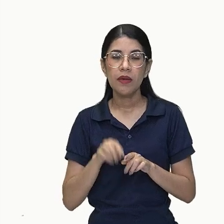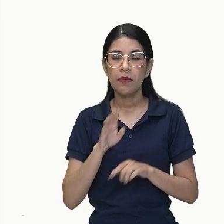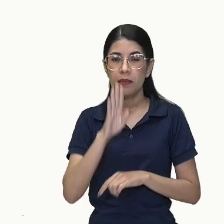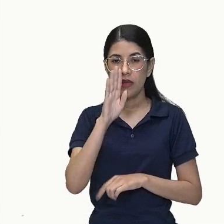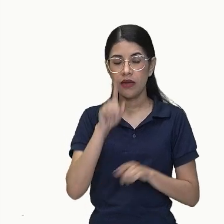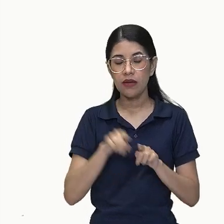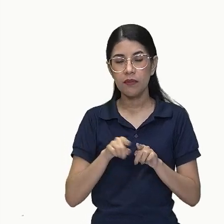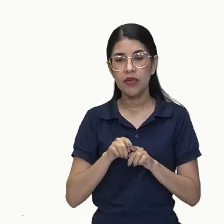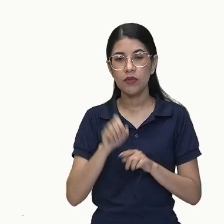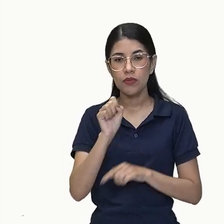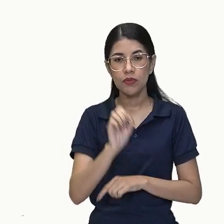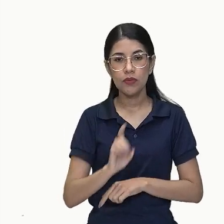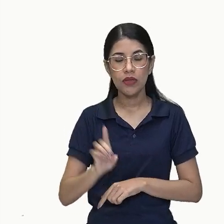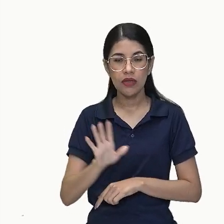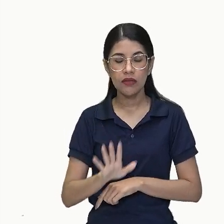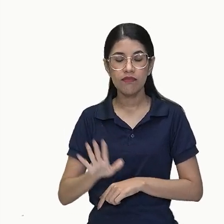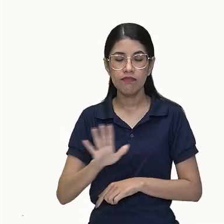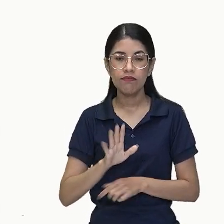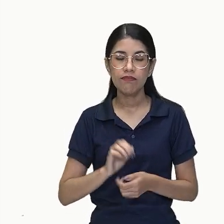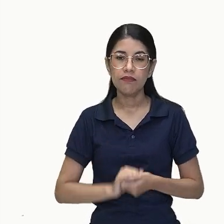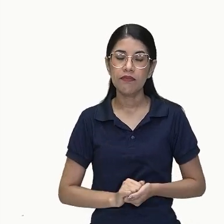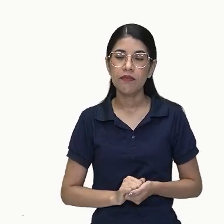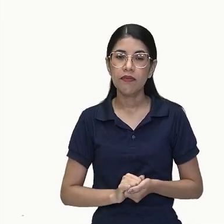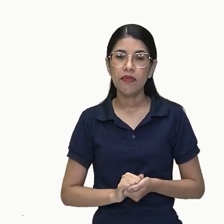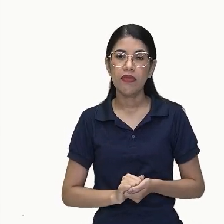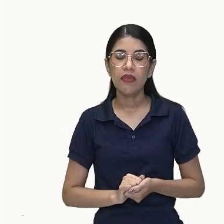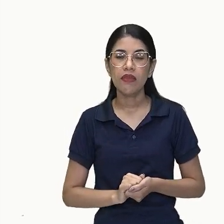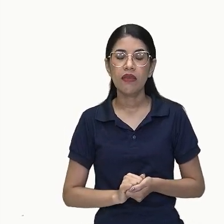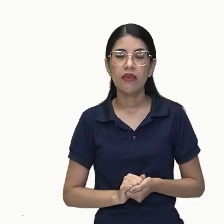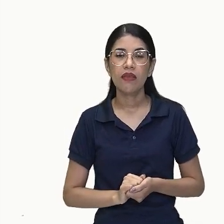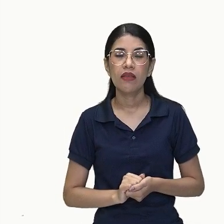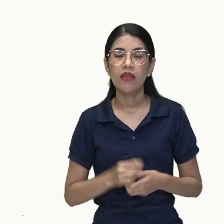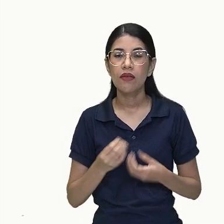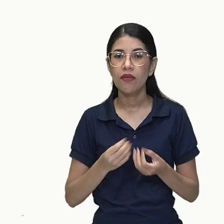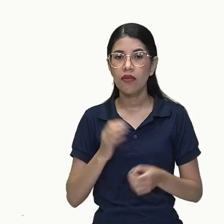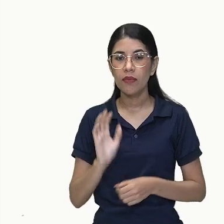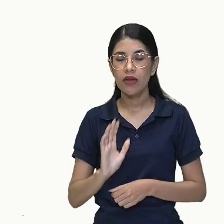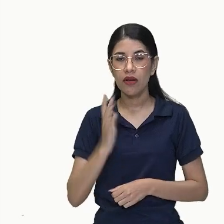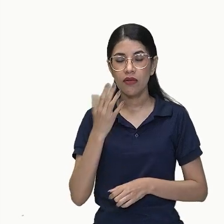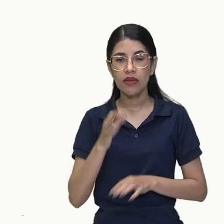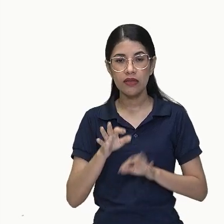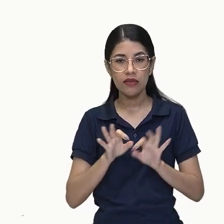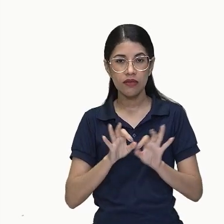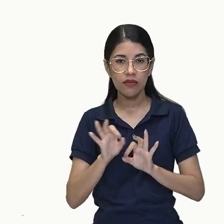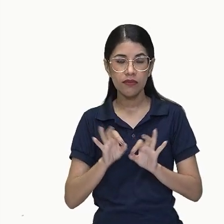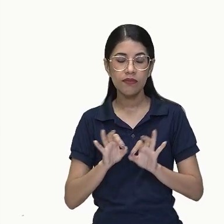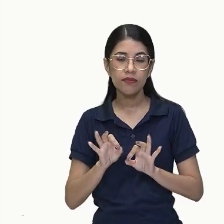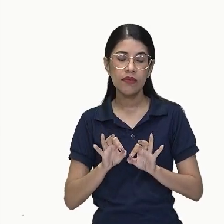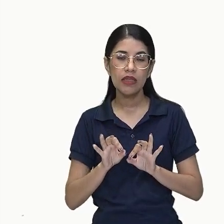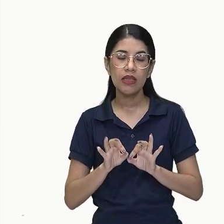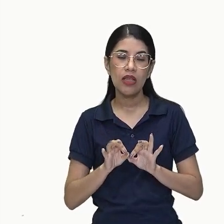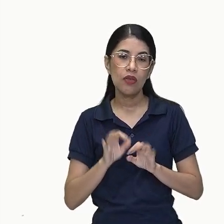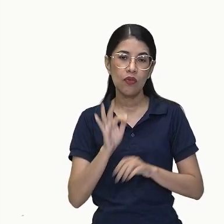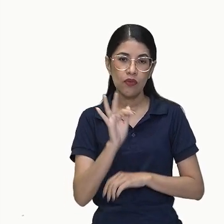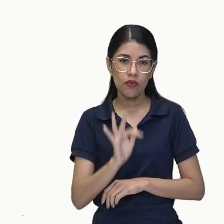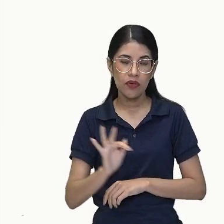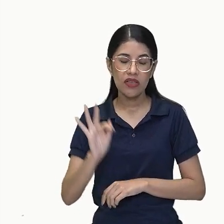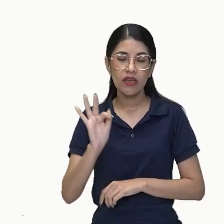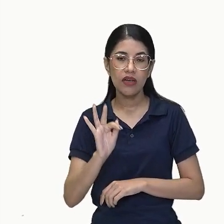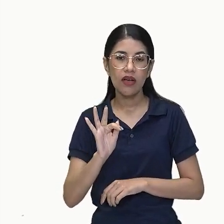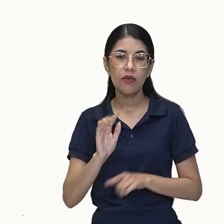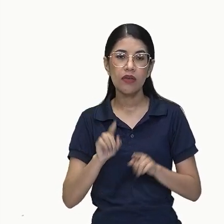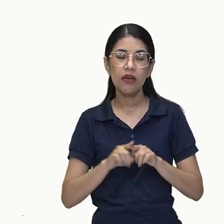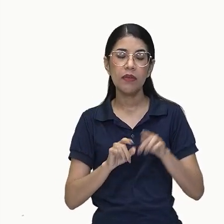Sudeste. A interiorização tem ocorrido de forma coordenada entre o governo federal,